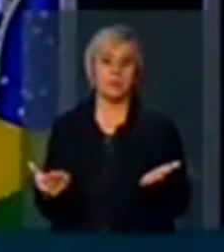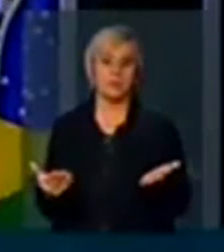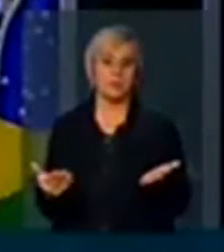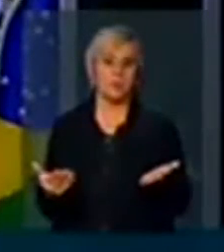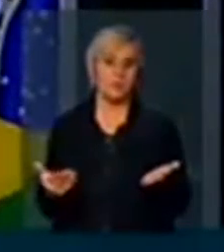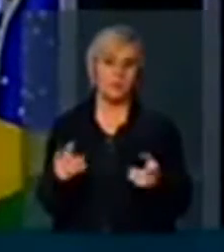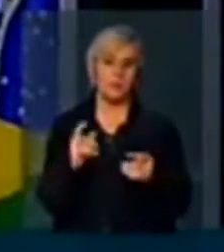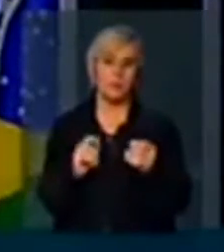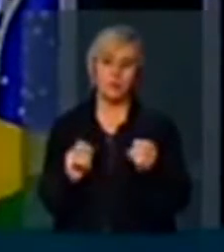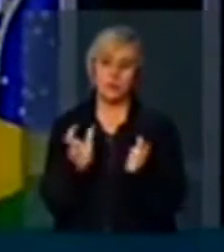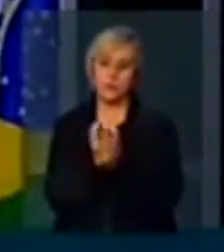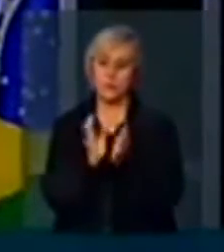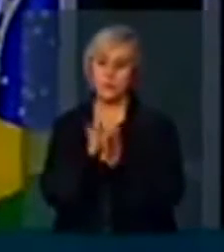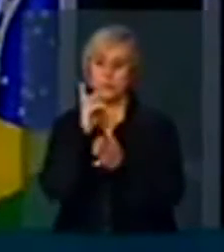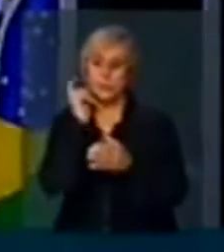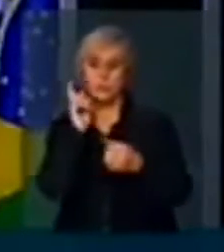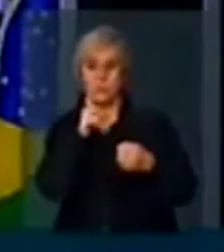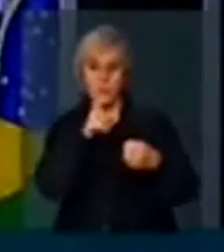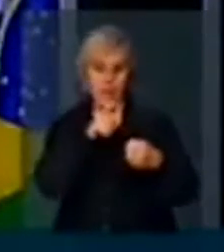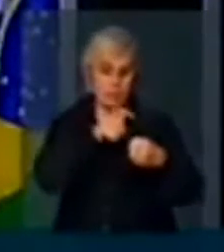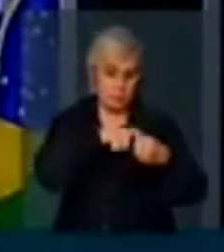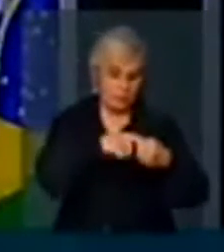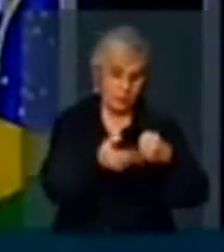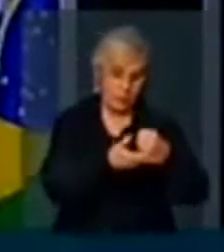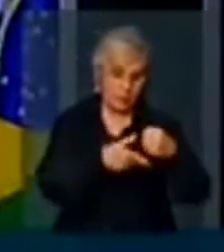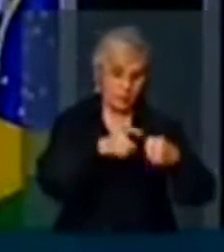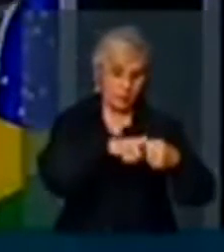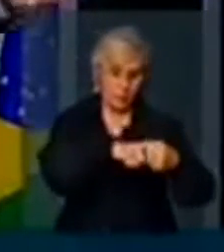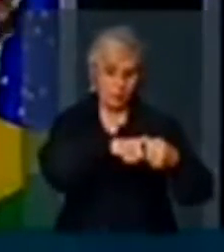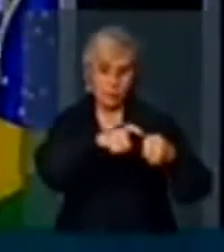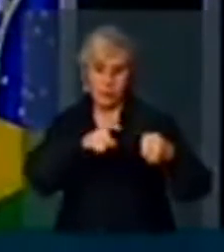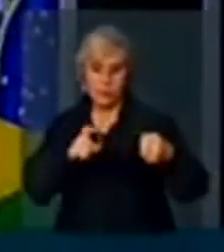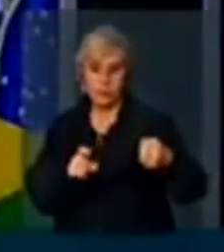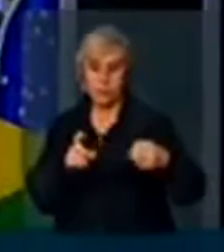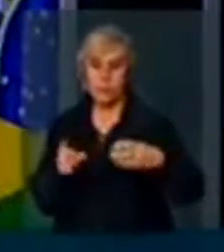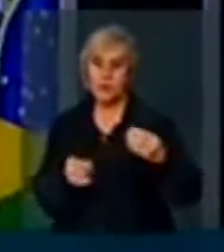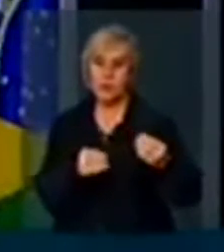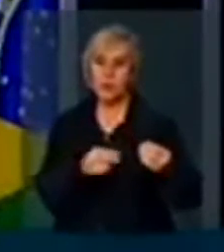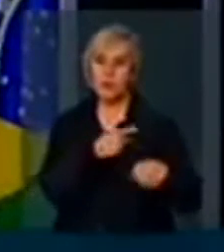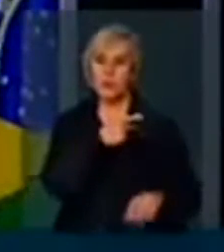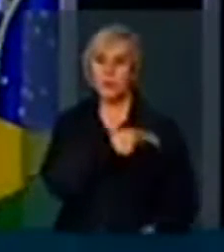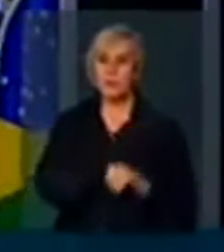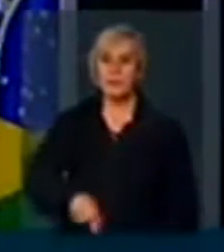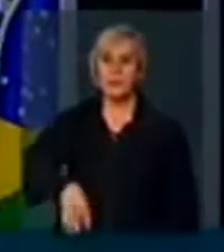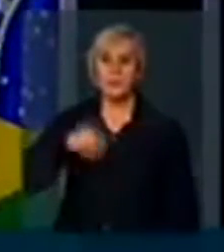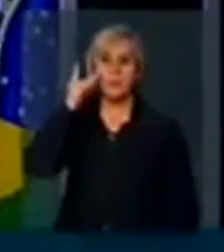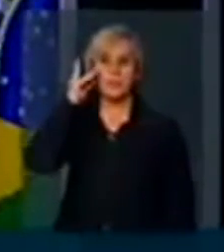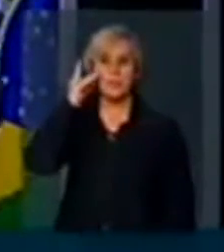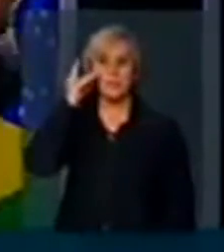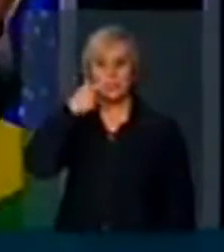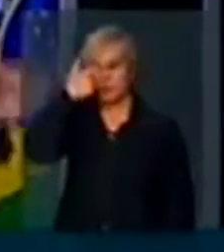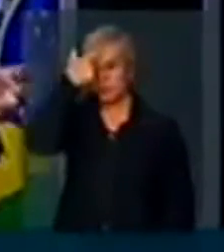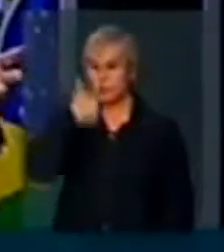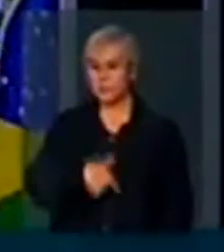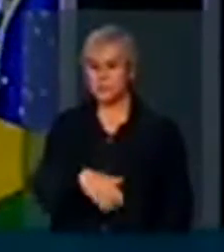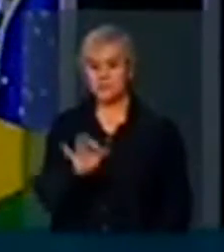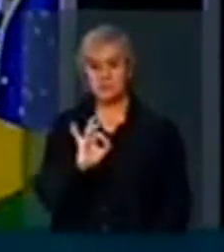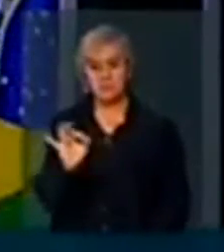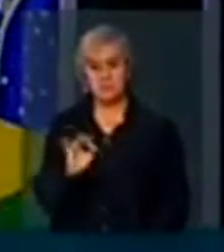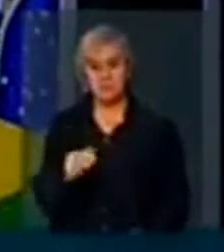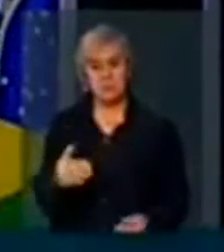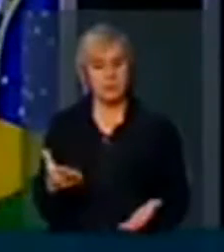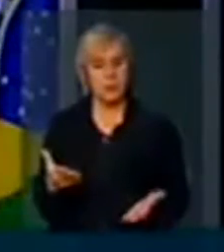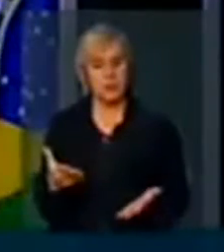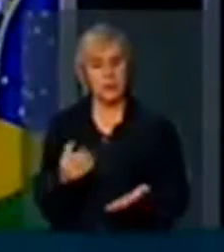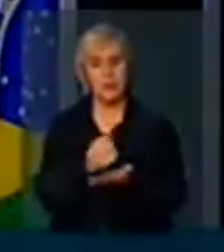Qual a consequência da falta de autoridade moral da presidente Dilma para dialogar com o Senado e com a Câmara?